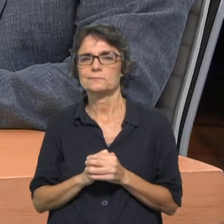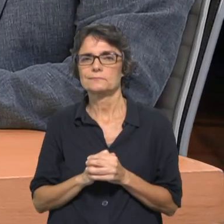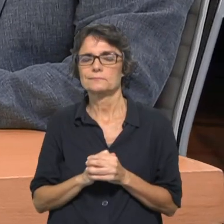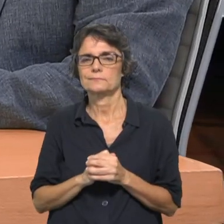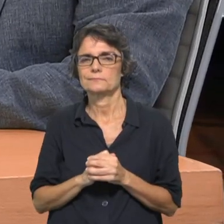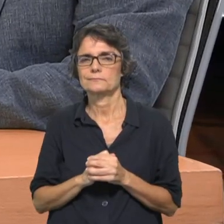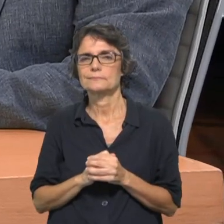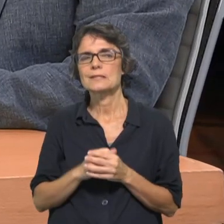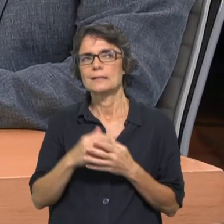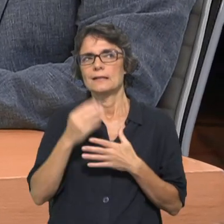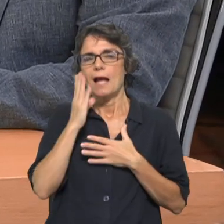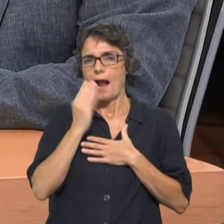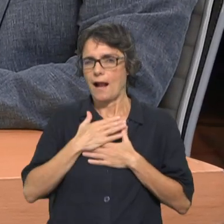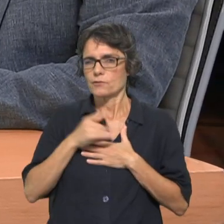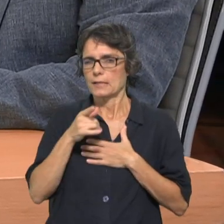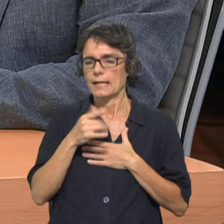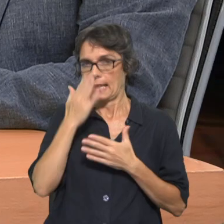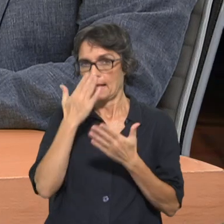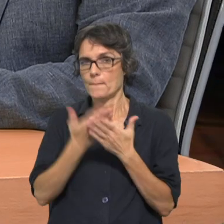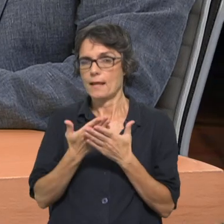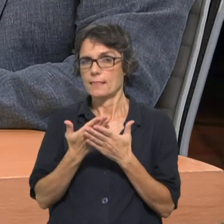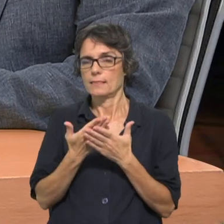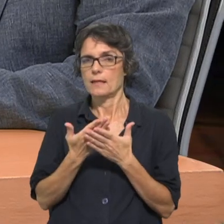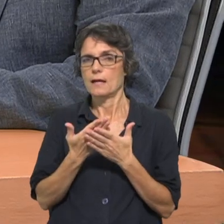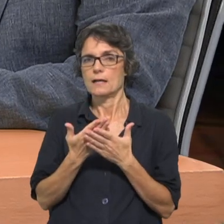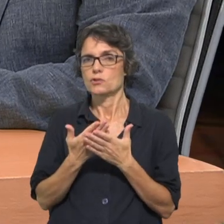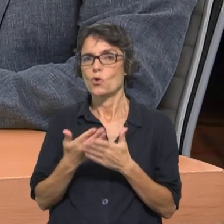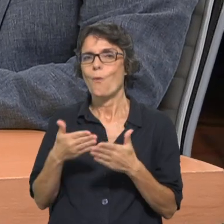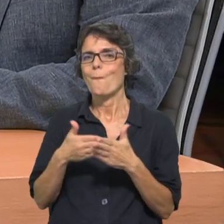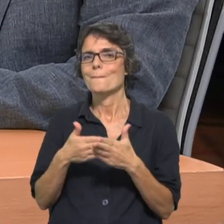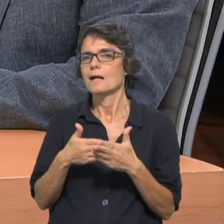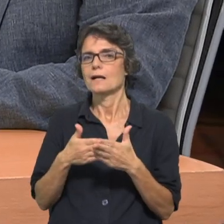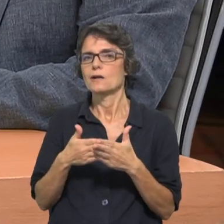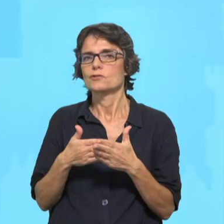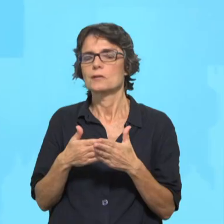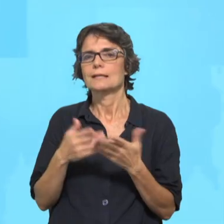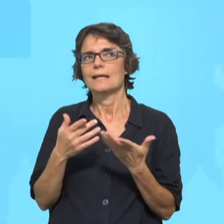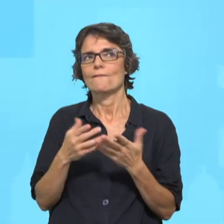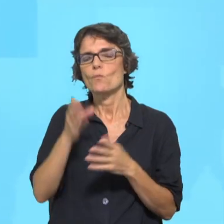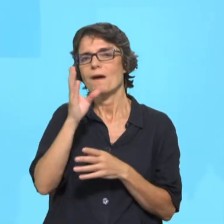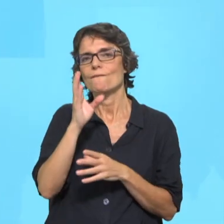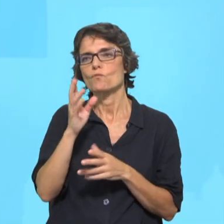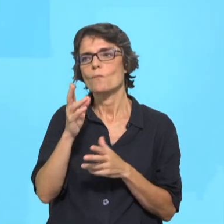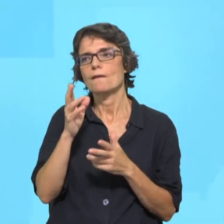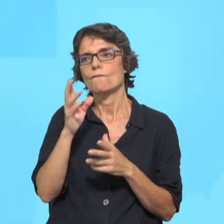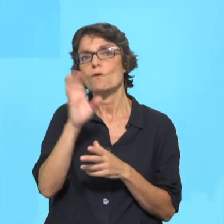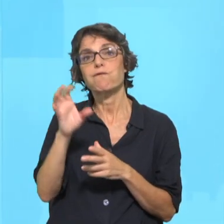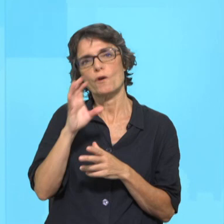uma barreira que é a tradição do clericalismo. E nós